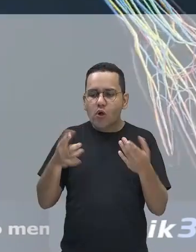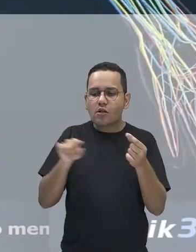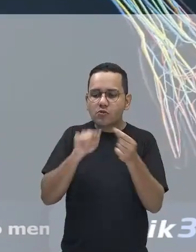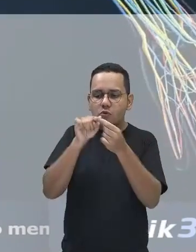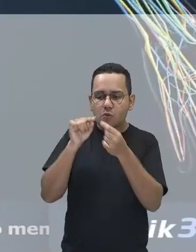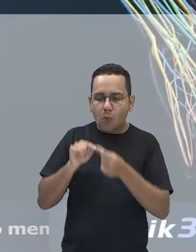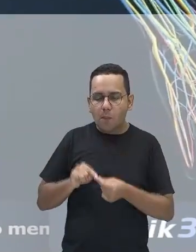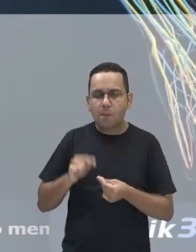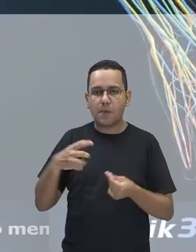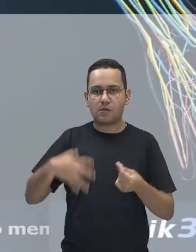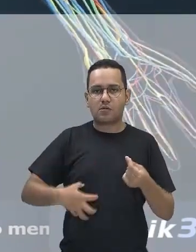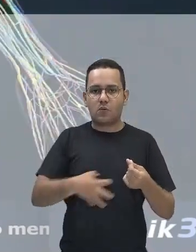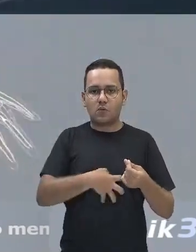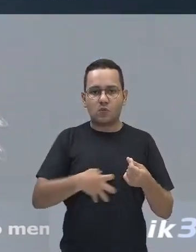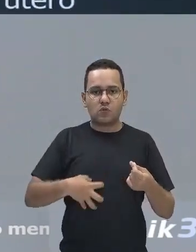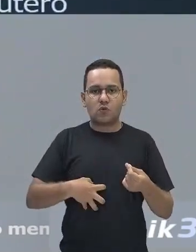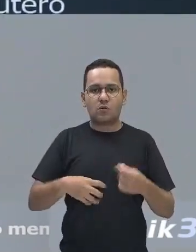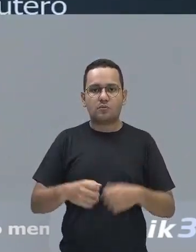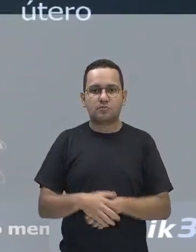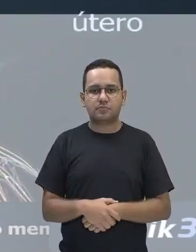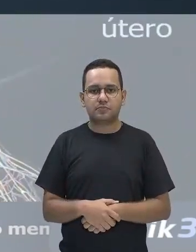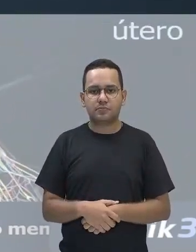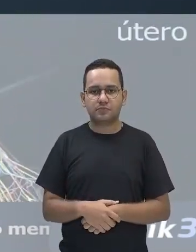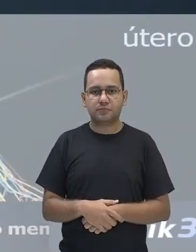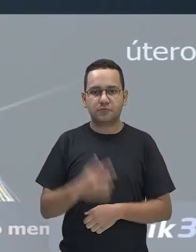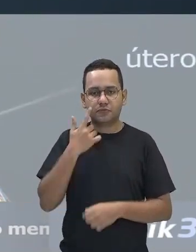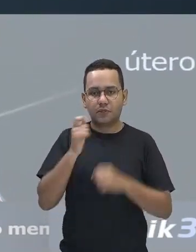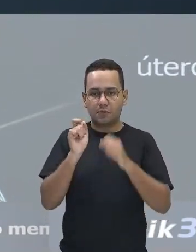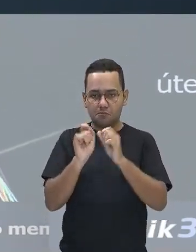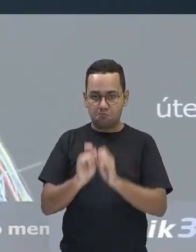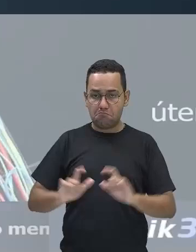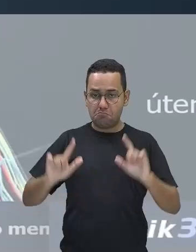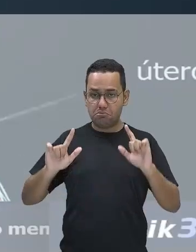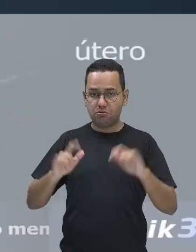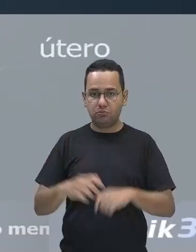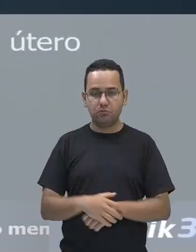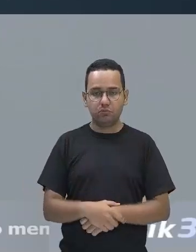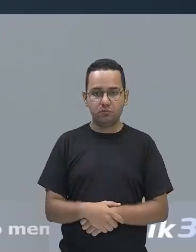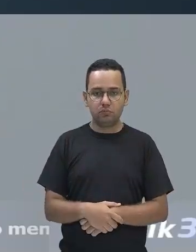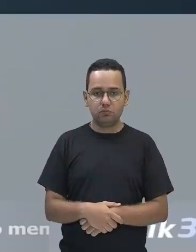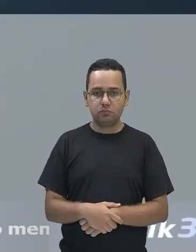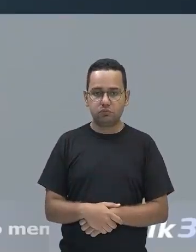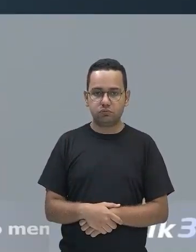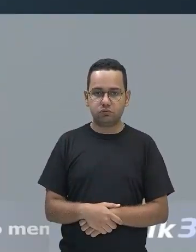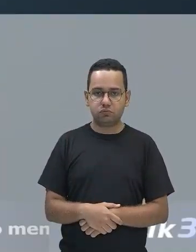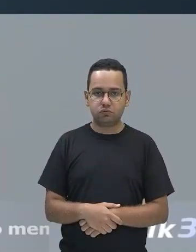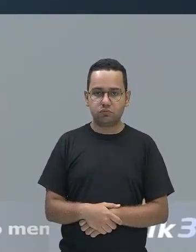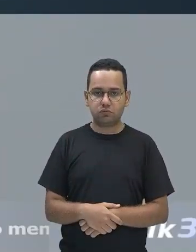desse sistema. Deixa eu ampliar aqui direitinho para vocês.